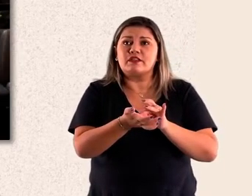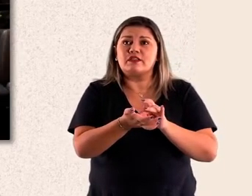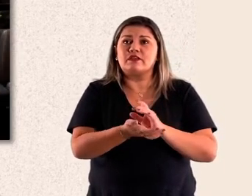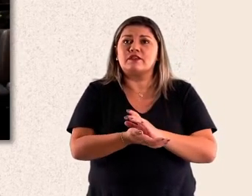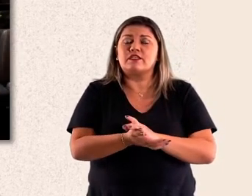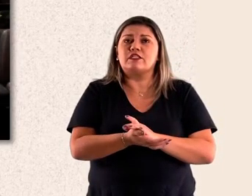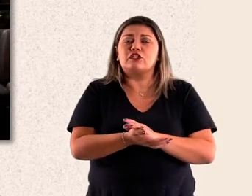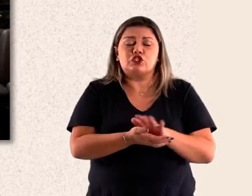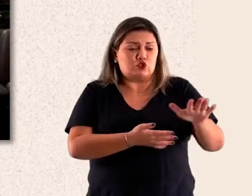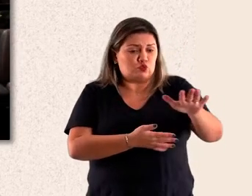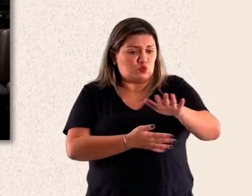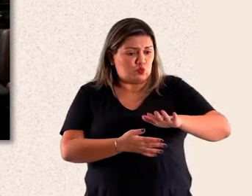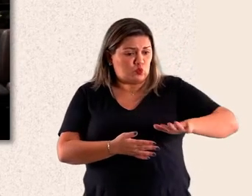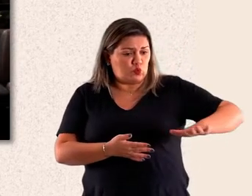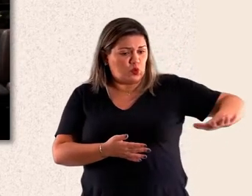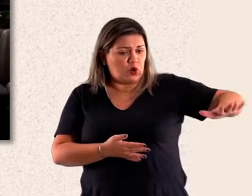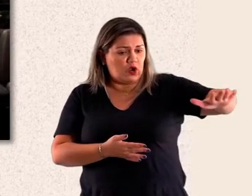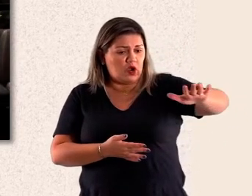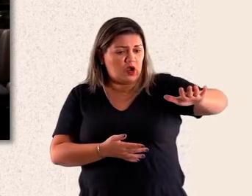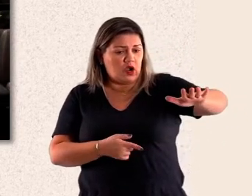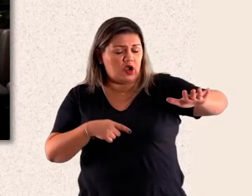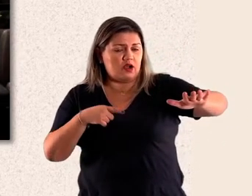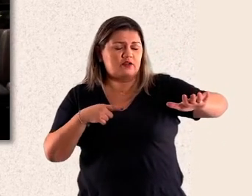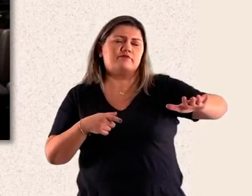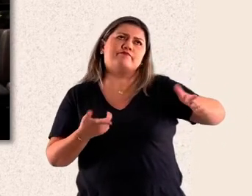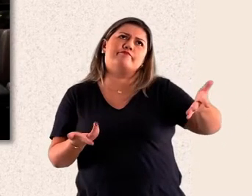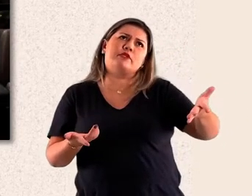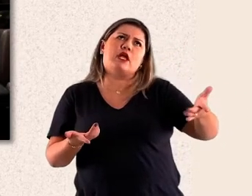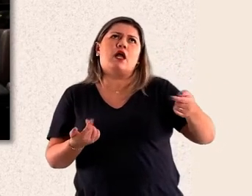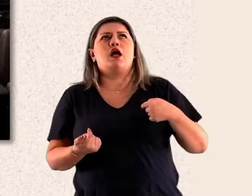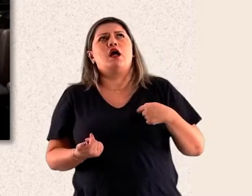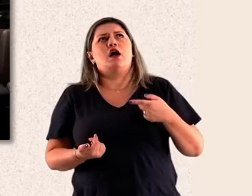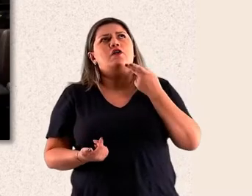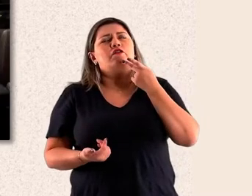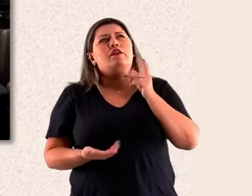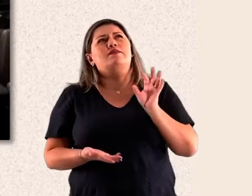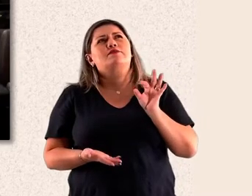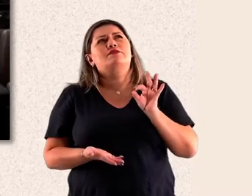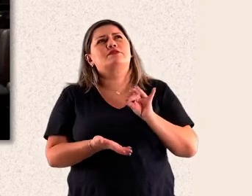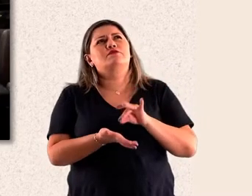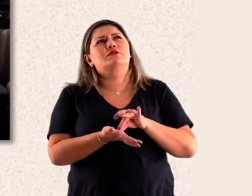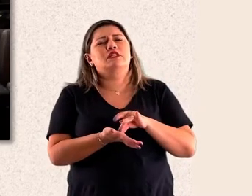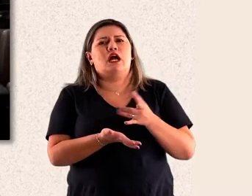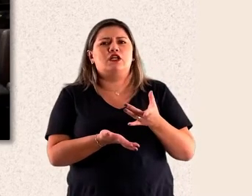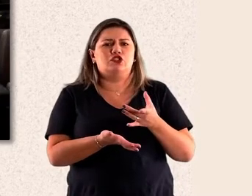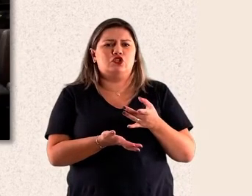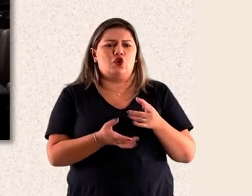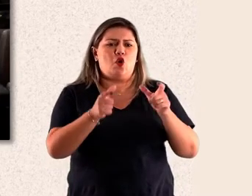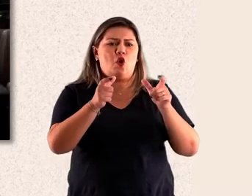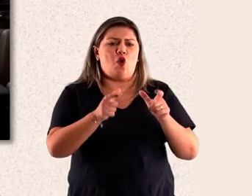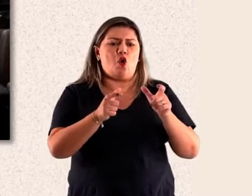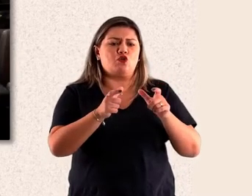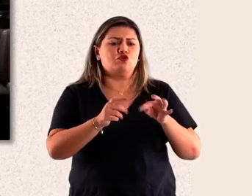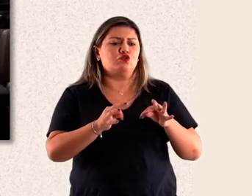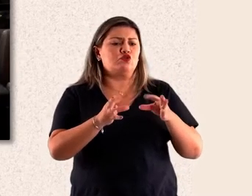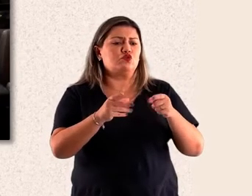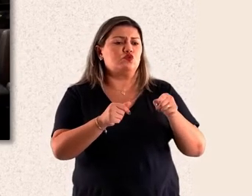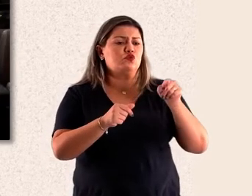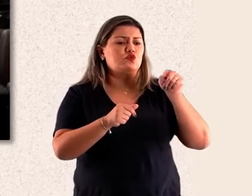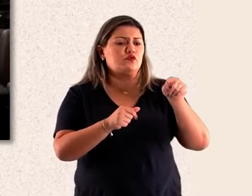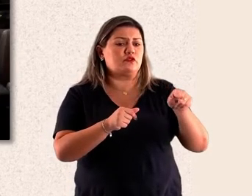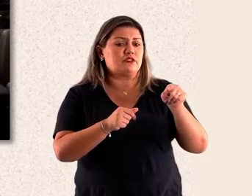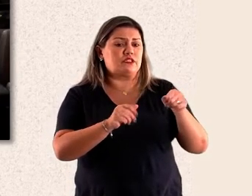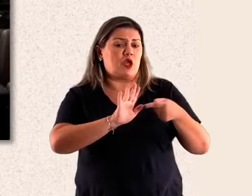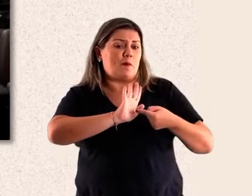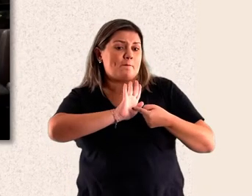é de um espaço vou te dizer sim realmente onde tudo isso que você tá intencionada